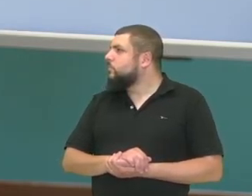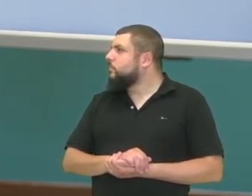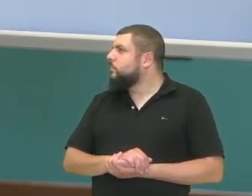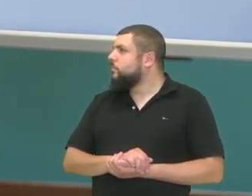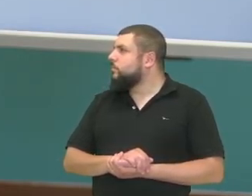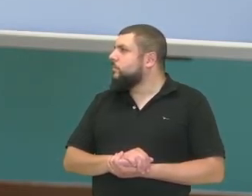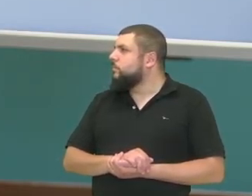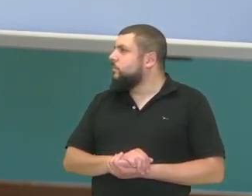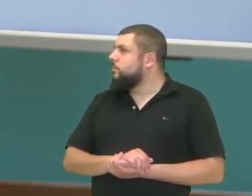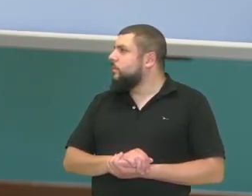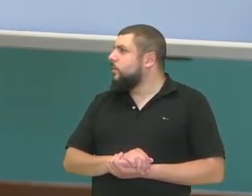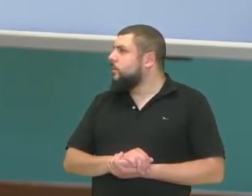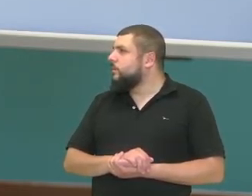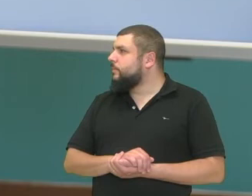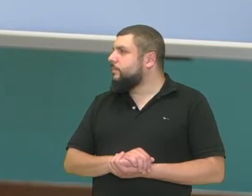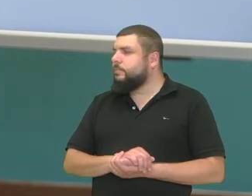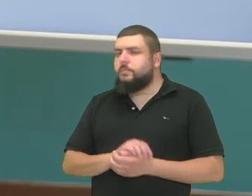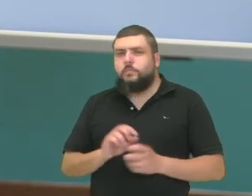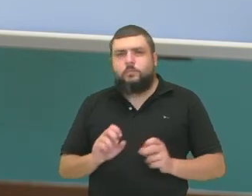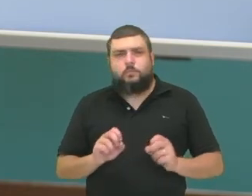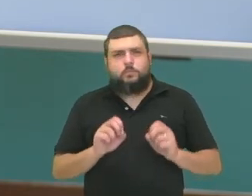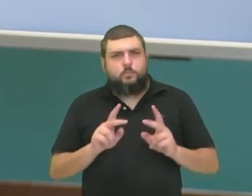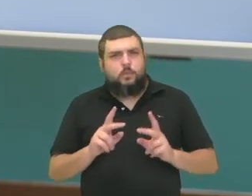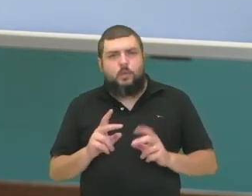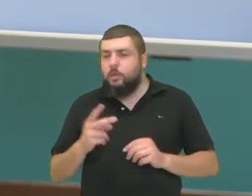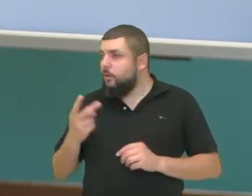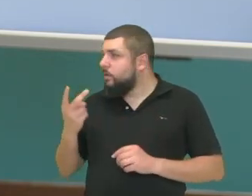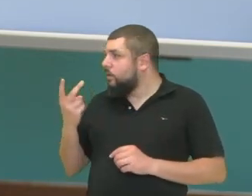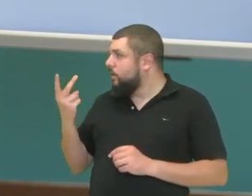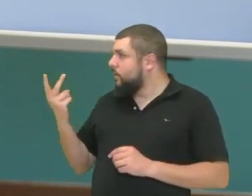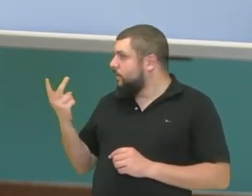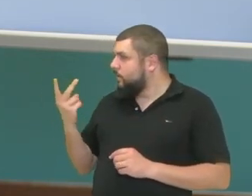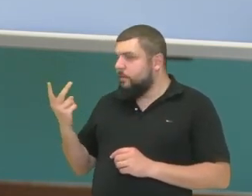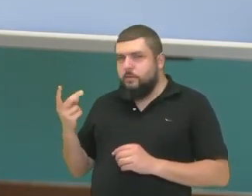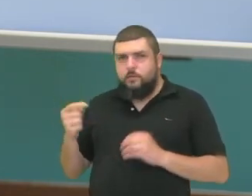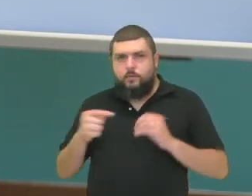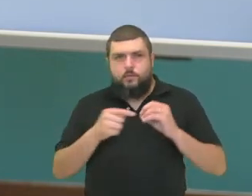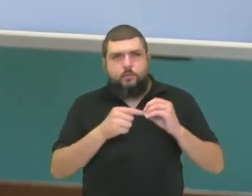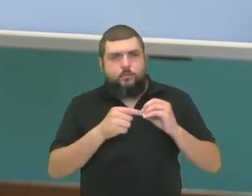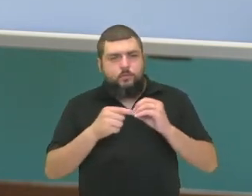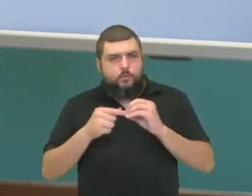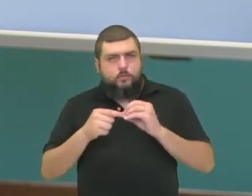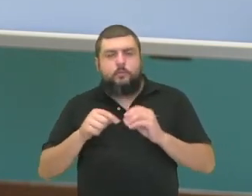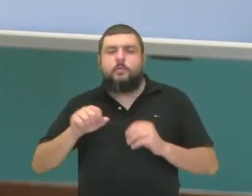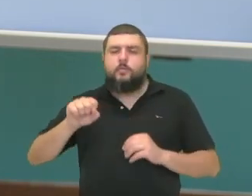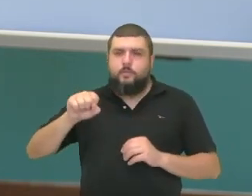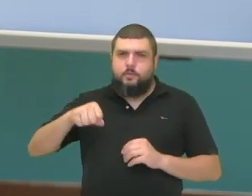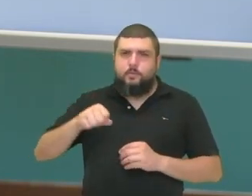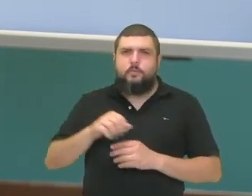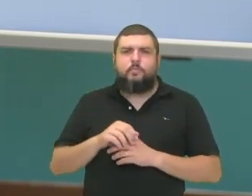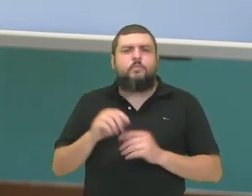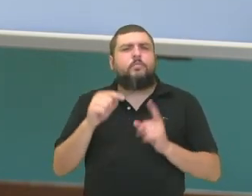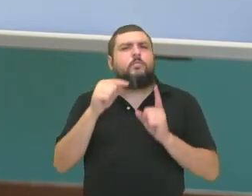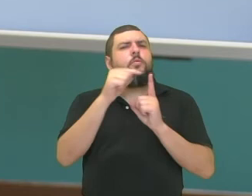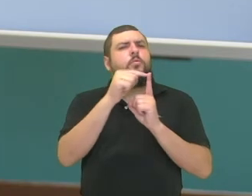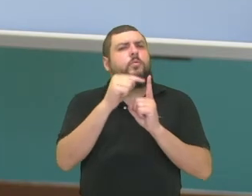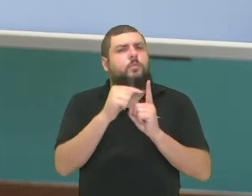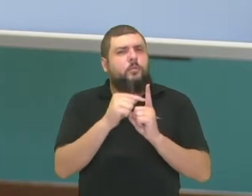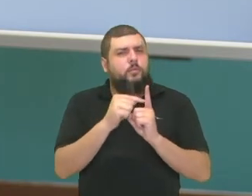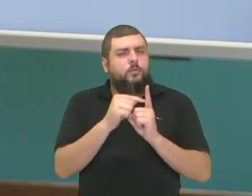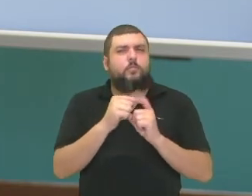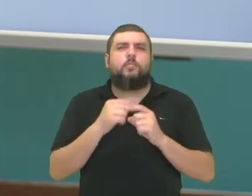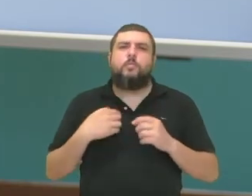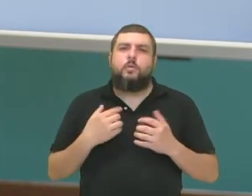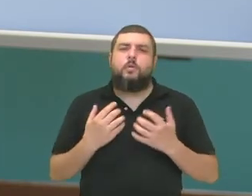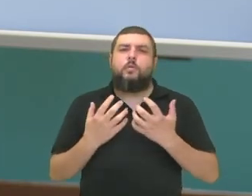carbonos. Eles são isômeros? Sim, sim. E qual tipo de isomeria? De